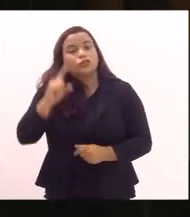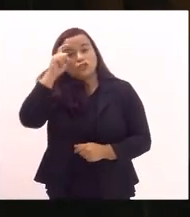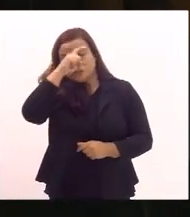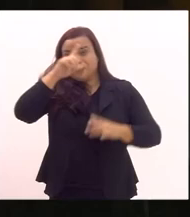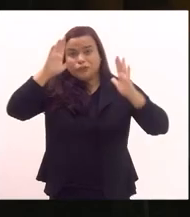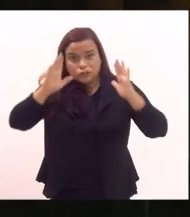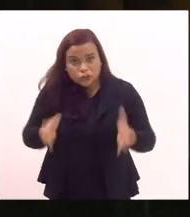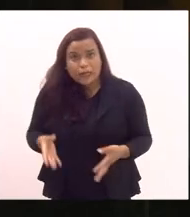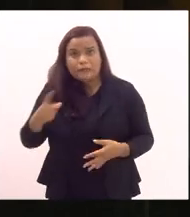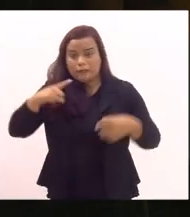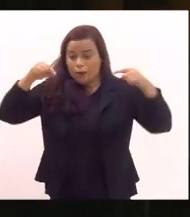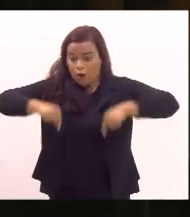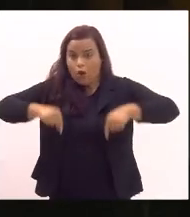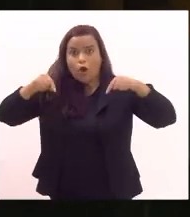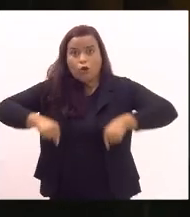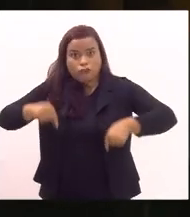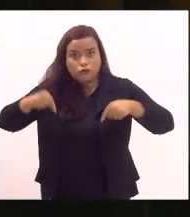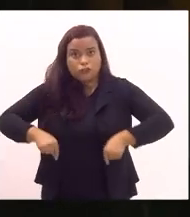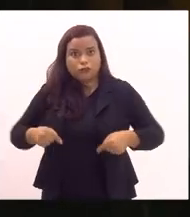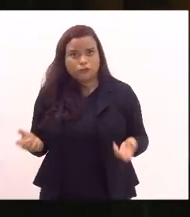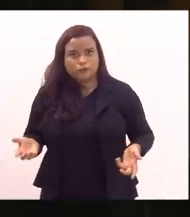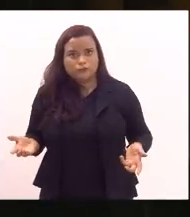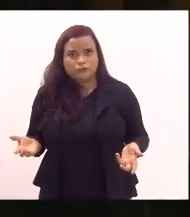difícil hoje hoje